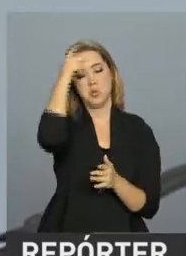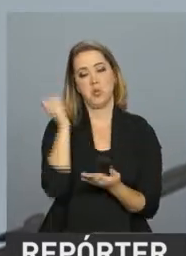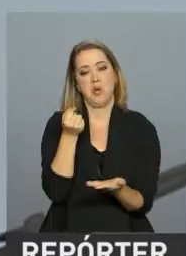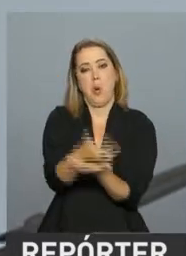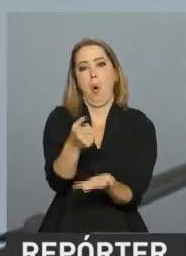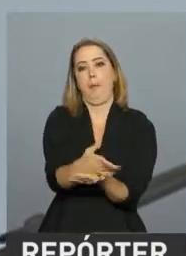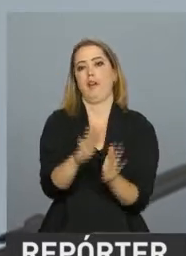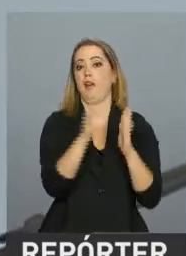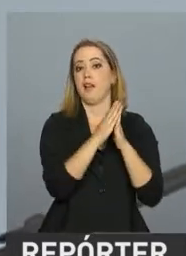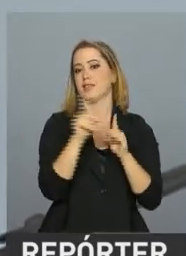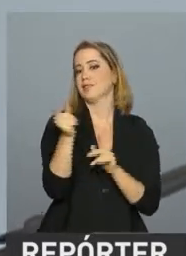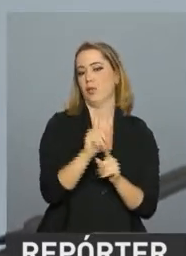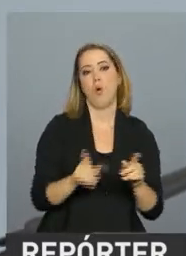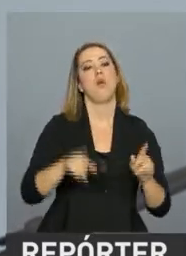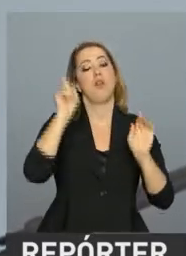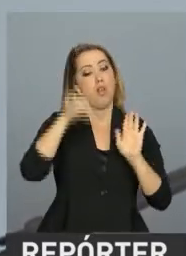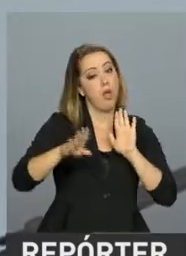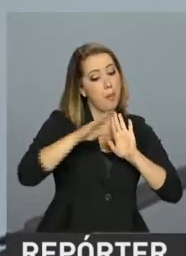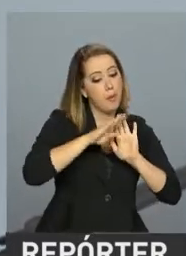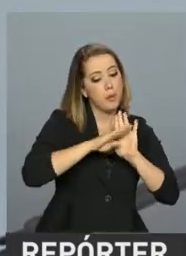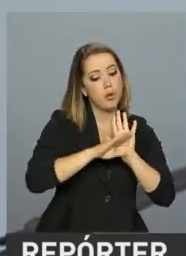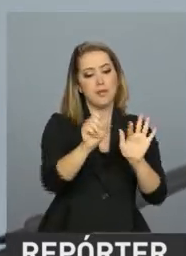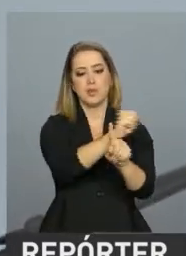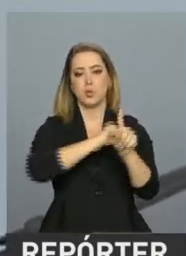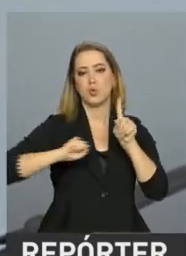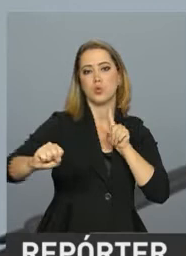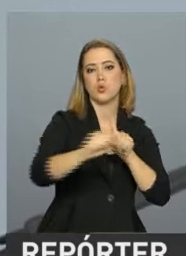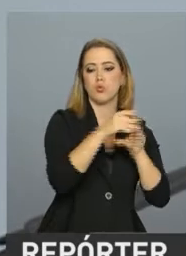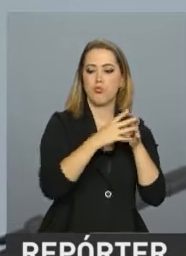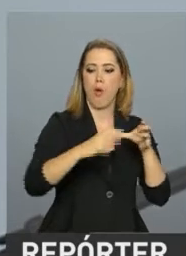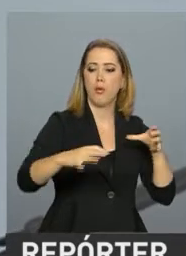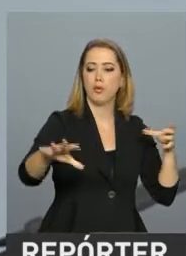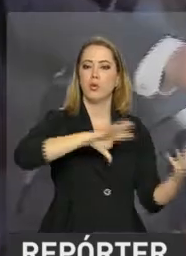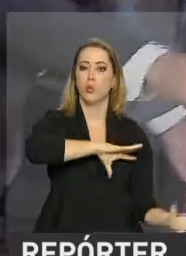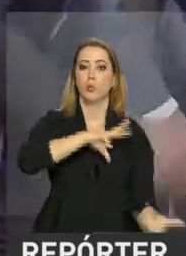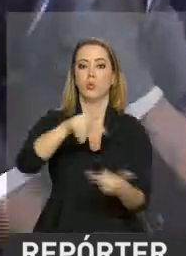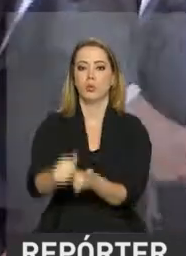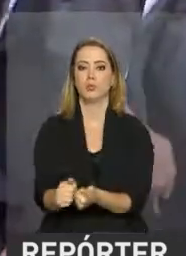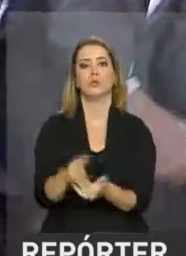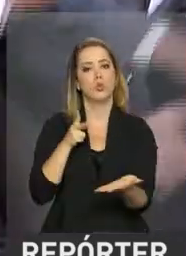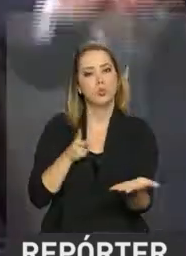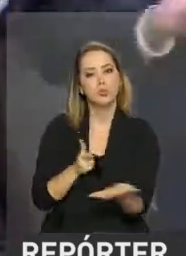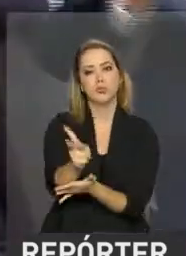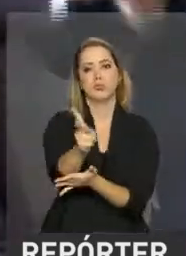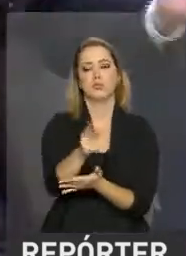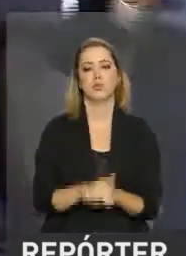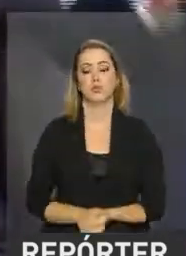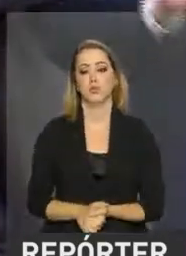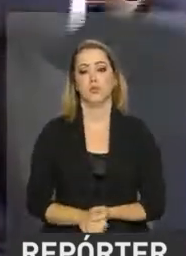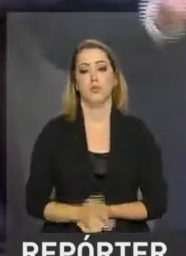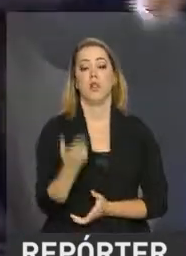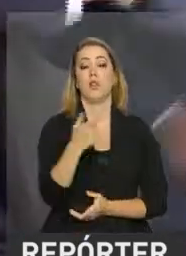é um programa social e um dos maiores programas do mundo que segue firme as famílias da faixa 1 do programa